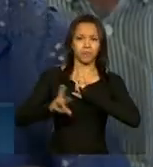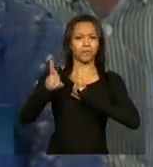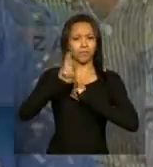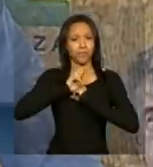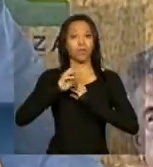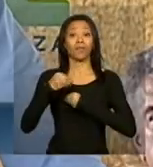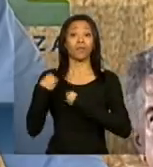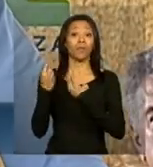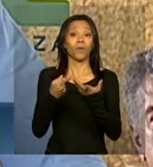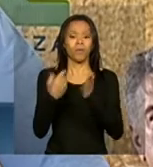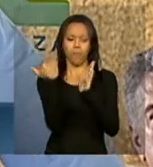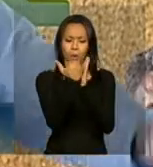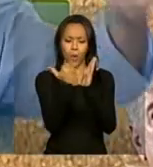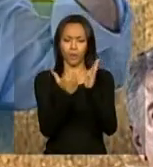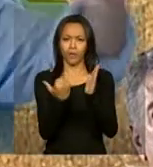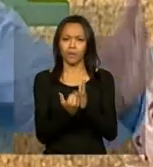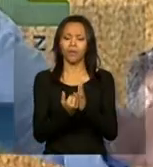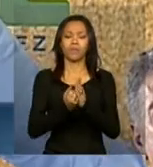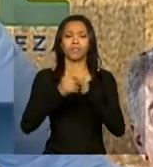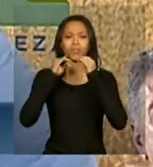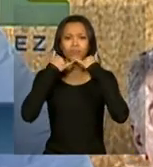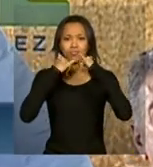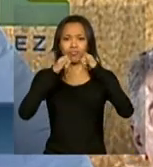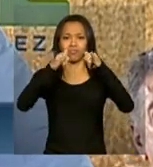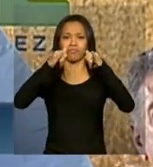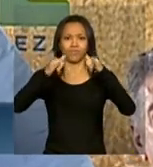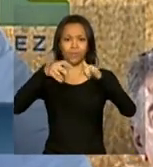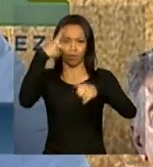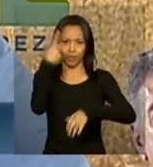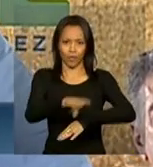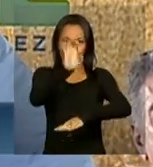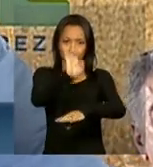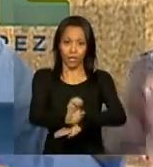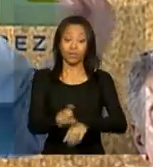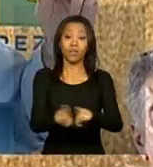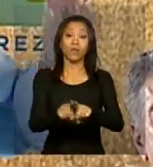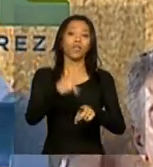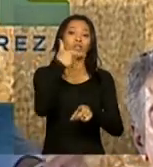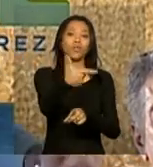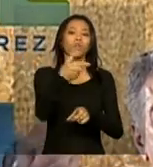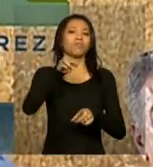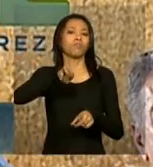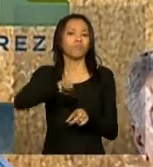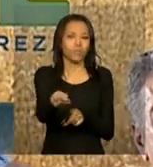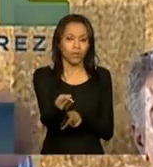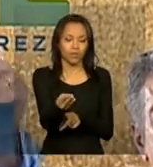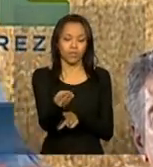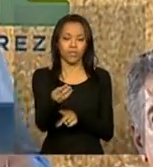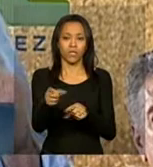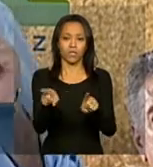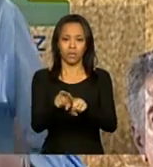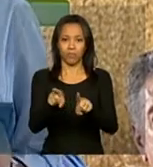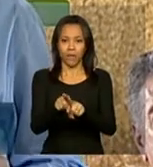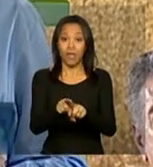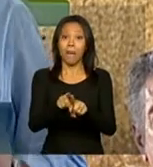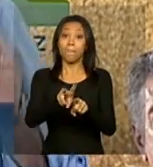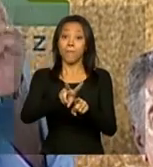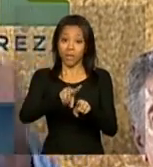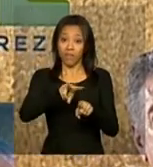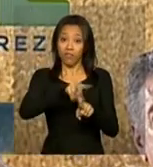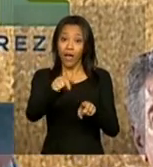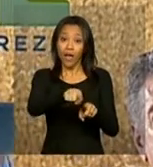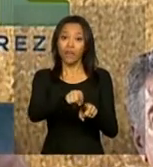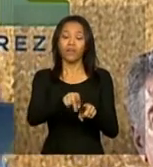de geração de energia do estado. E junto a isso, dois linhões com rebaixamento para solucionar